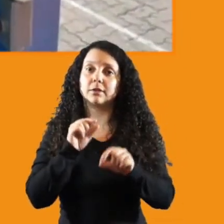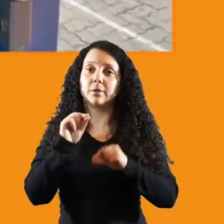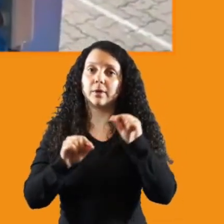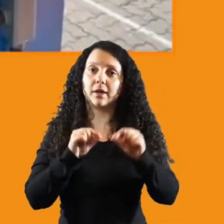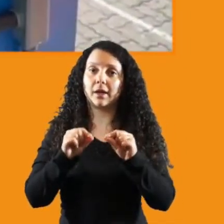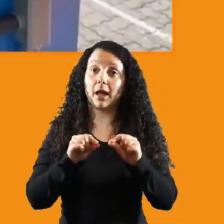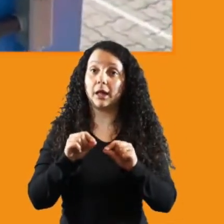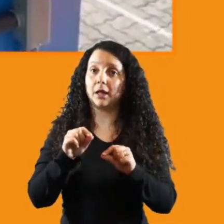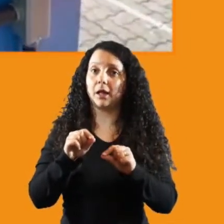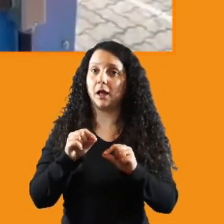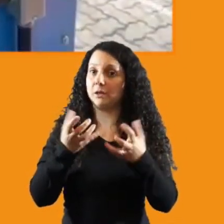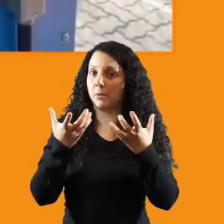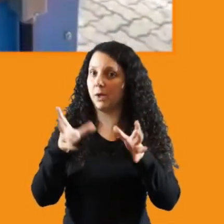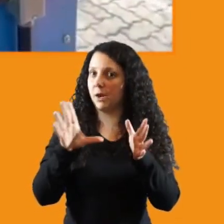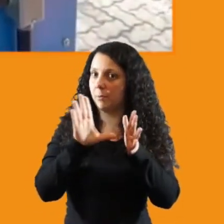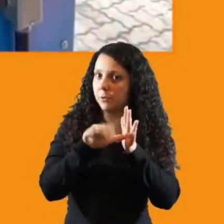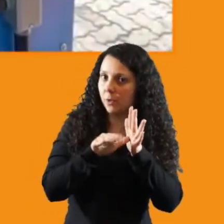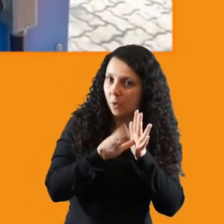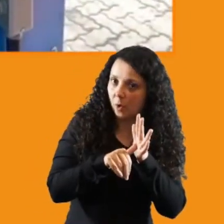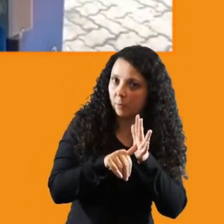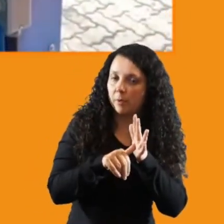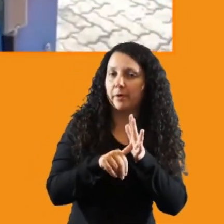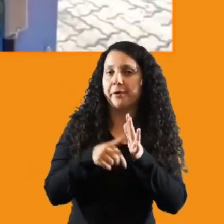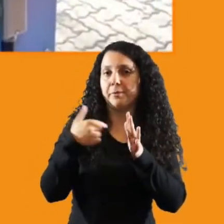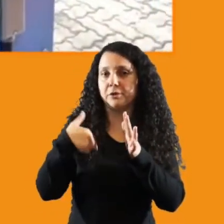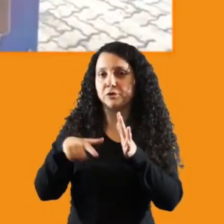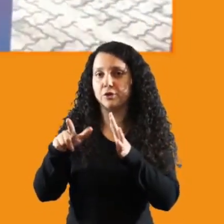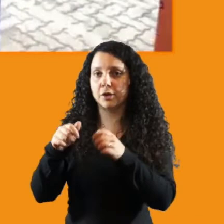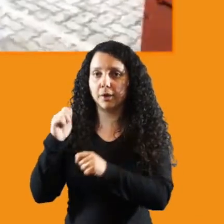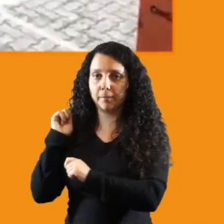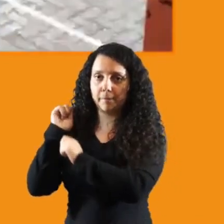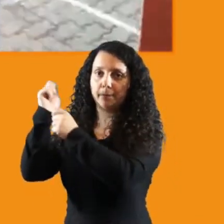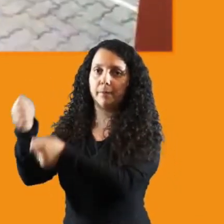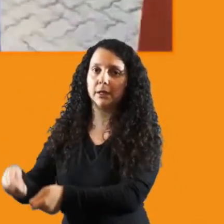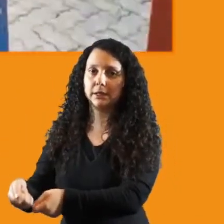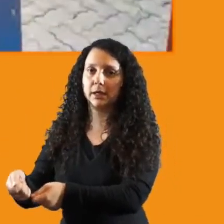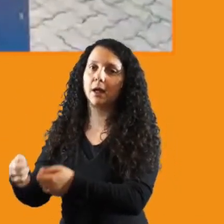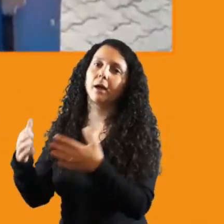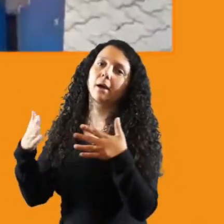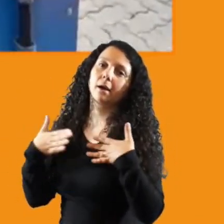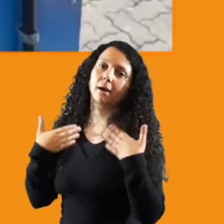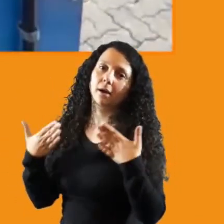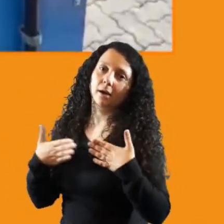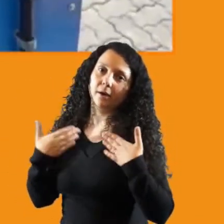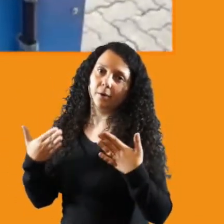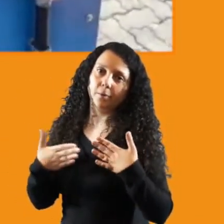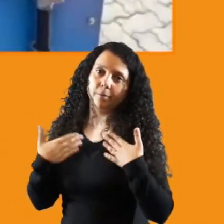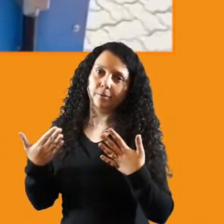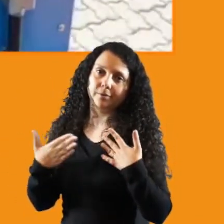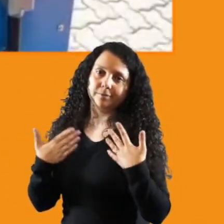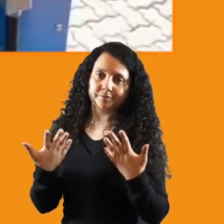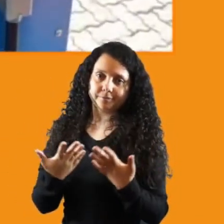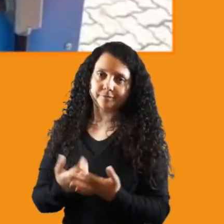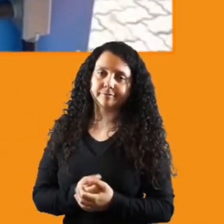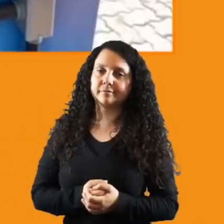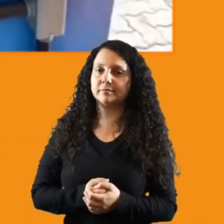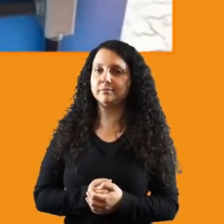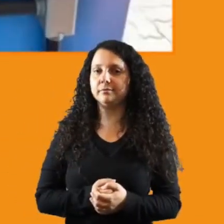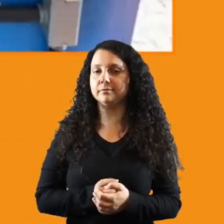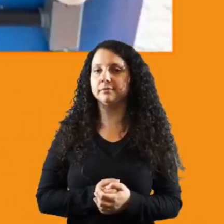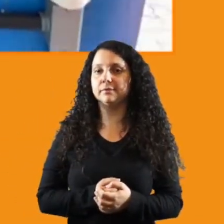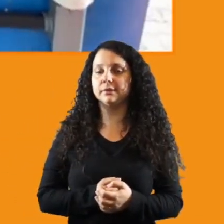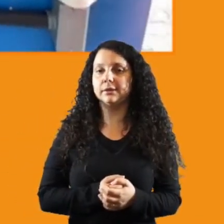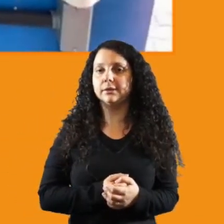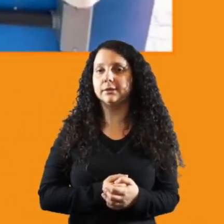Pra gente ir pescar tranquilo, sair de casa e tranquilo pescar lá no nosso camping, né? Nossa casa, no nosso descampado. Exatamente. E a